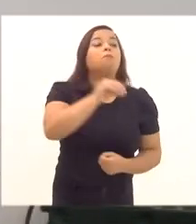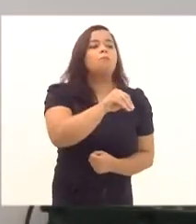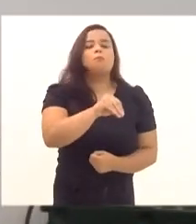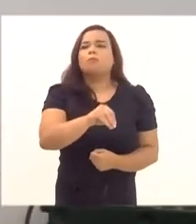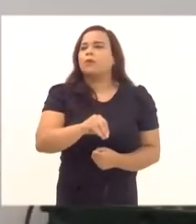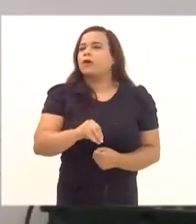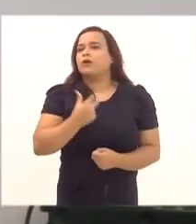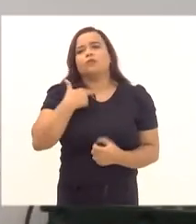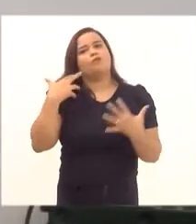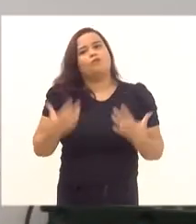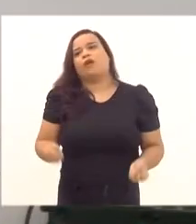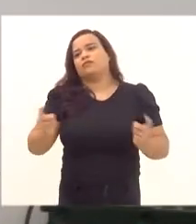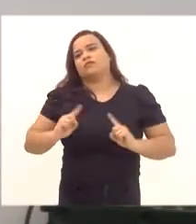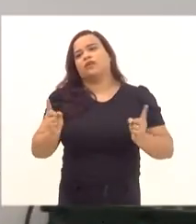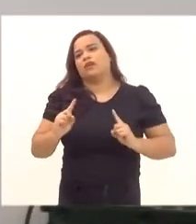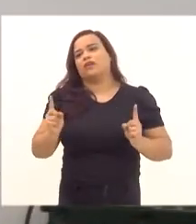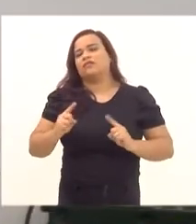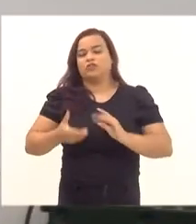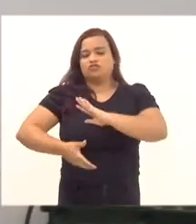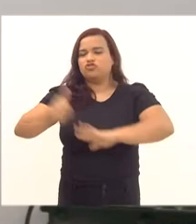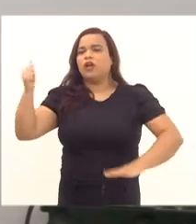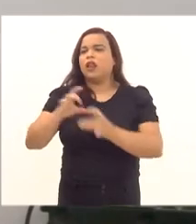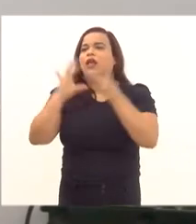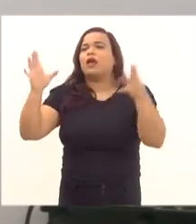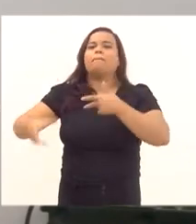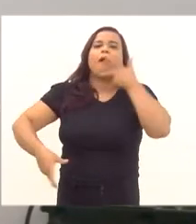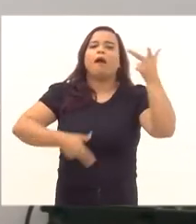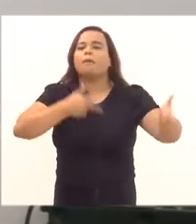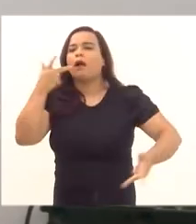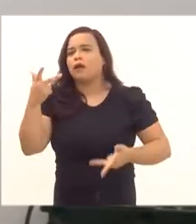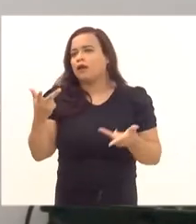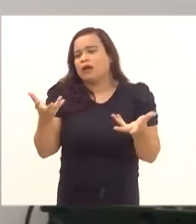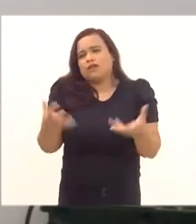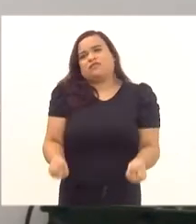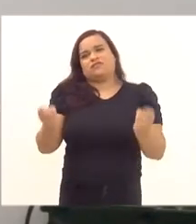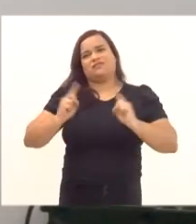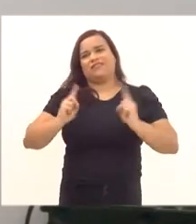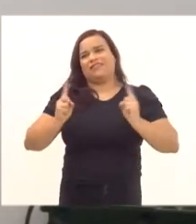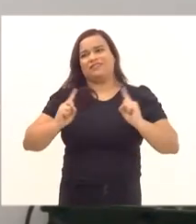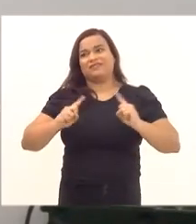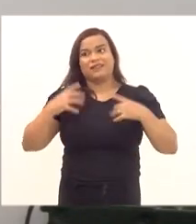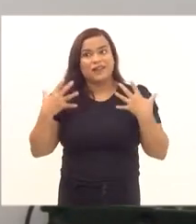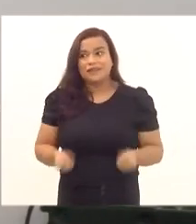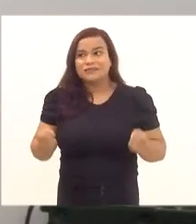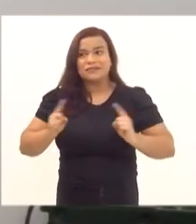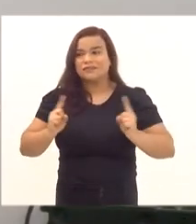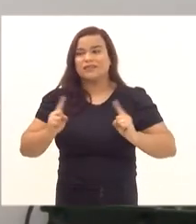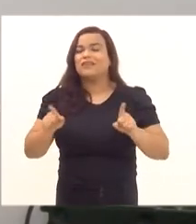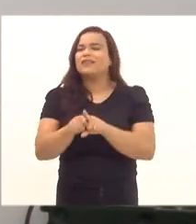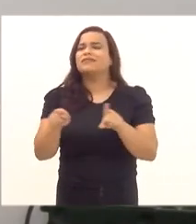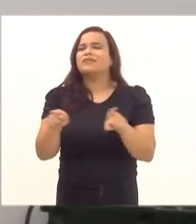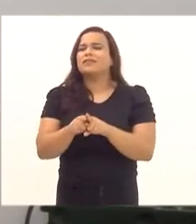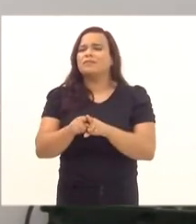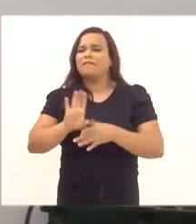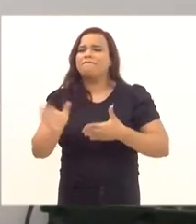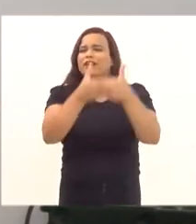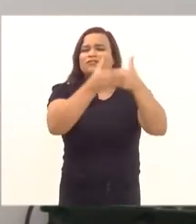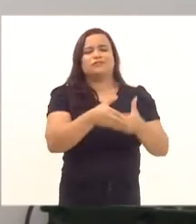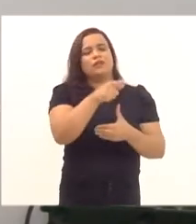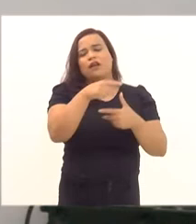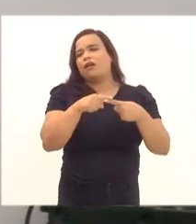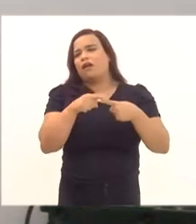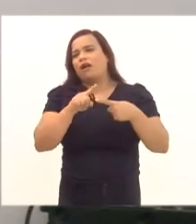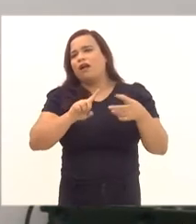nós não toleramos que nos Tirem a liberdade de expressão nós não toleramos e não toleraremos que fechem a Rádio Nacional